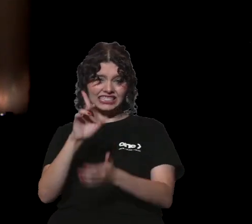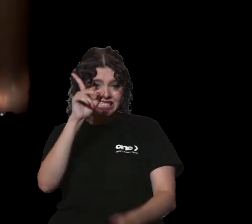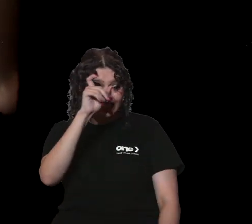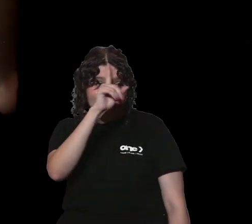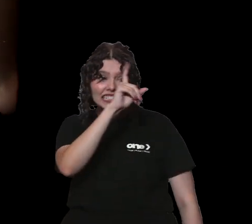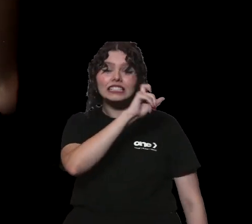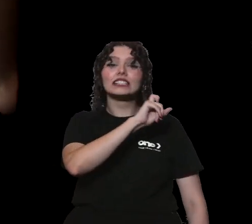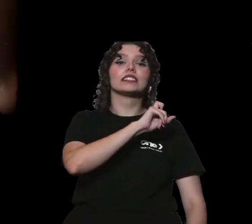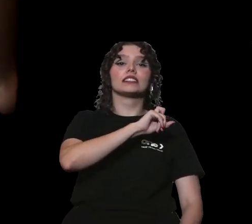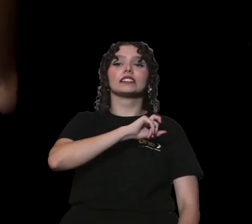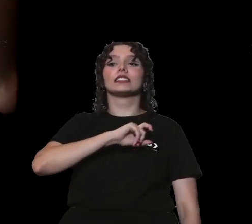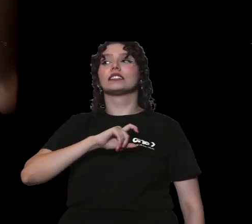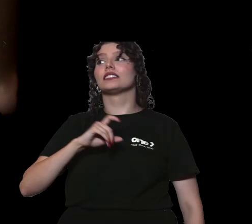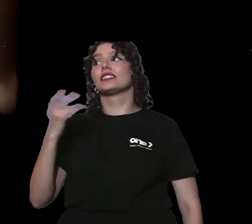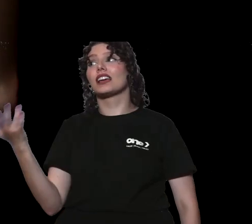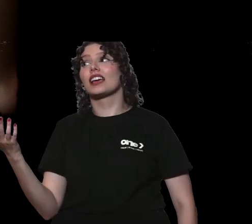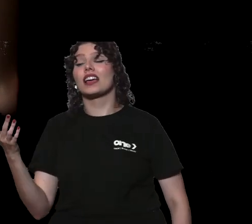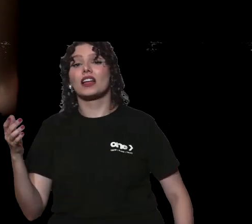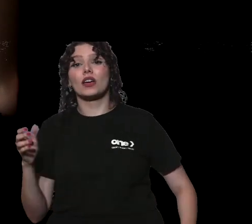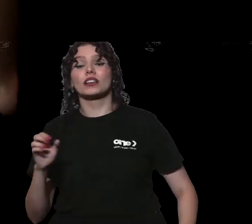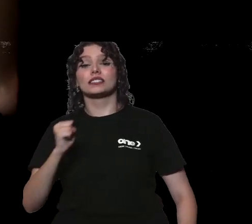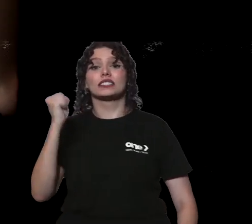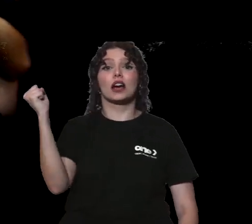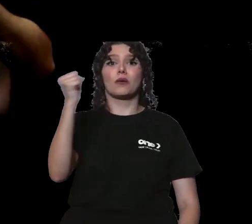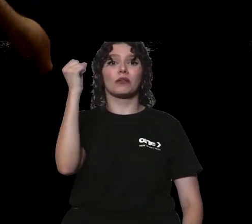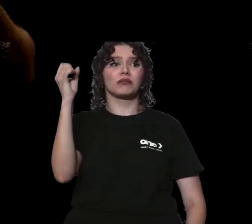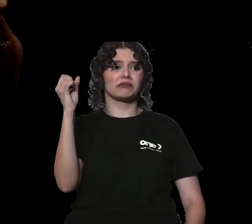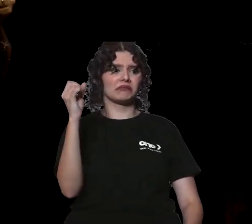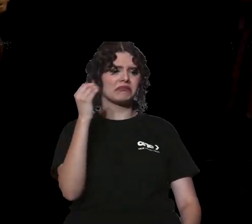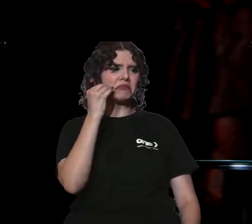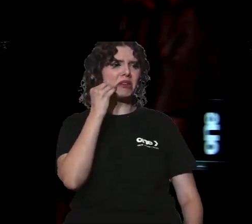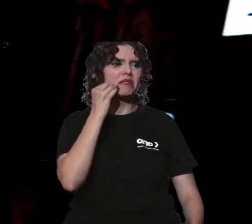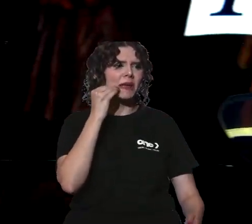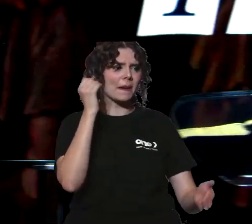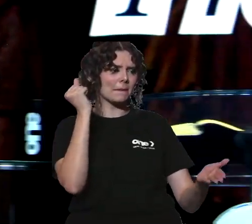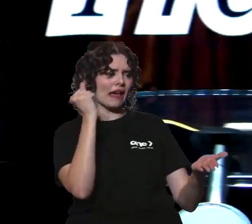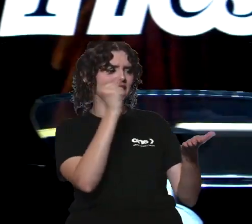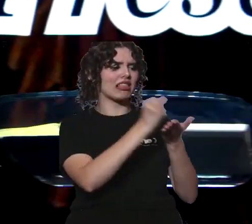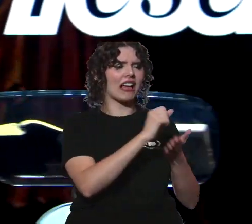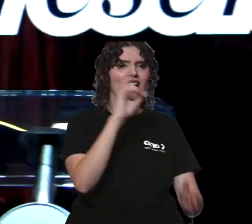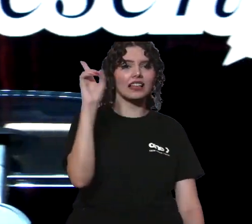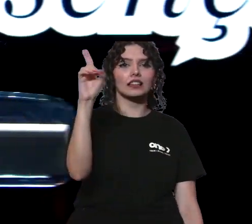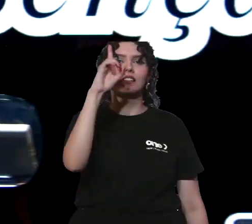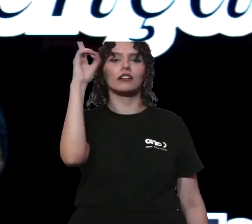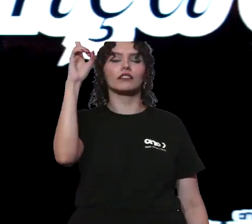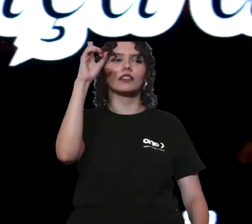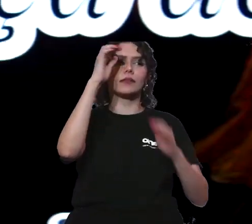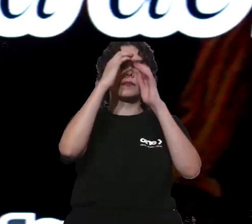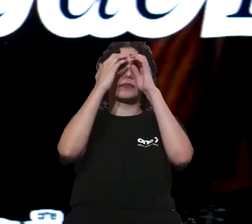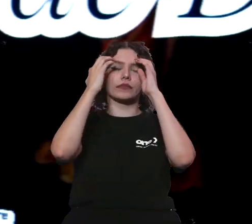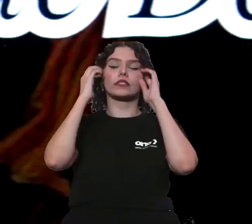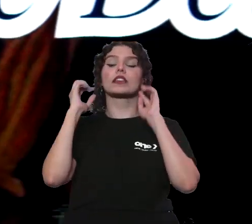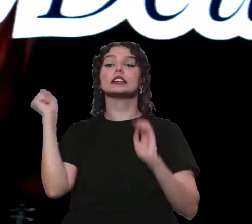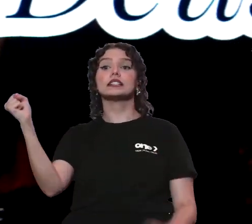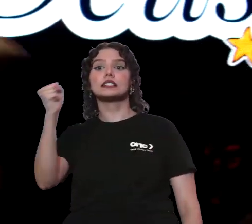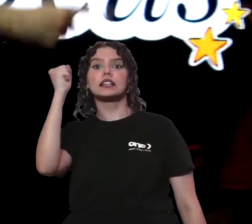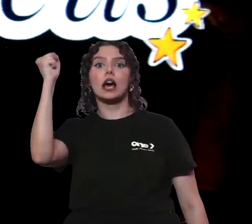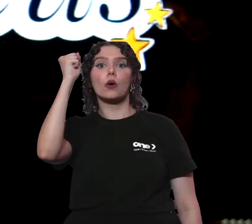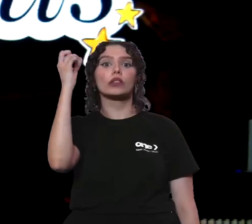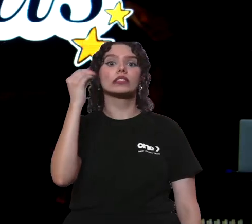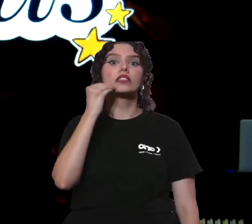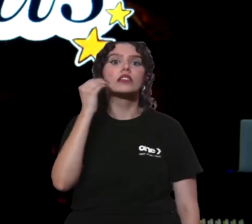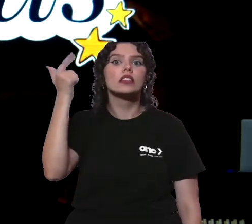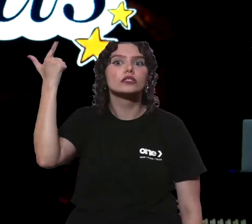uma tentativa política de matar Davi. Aí depois a Bíblia diz que Saul tenta de novo